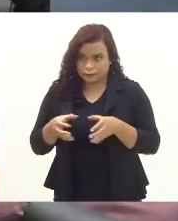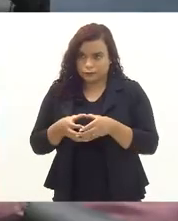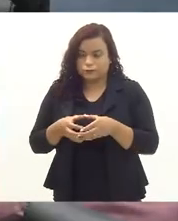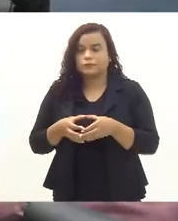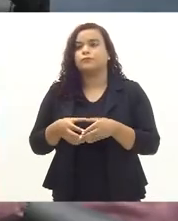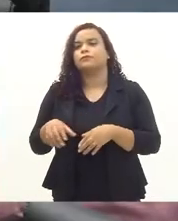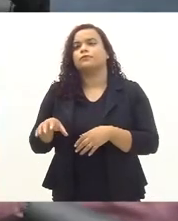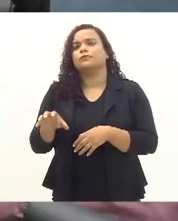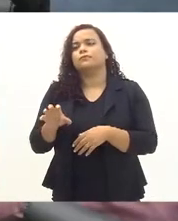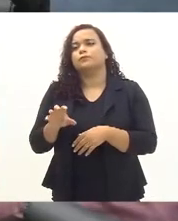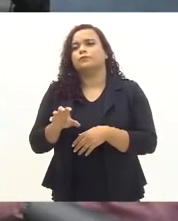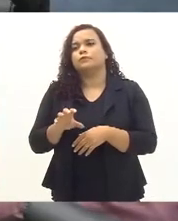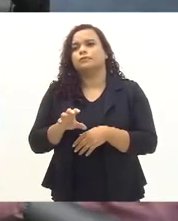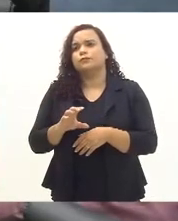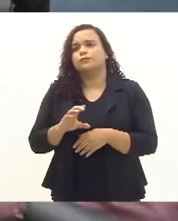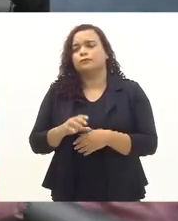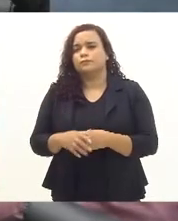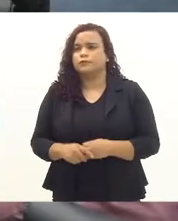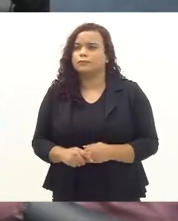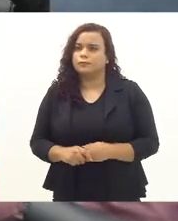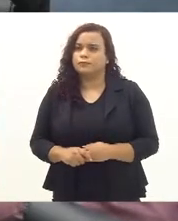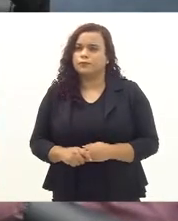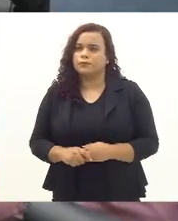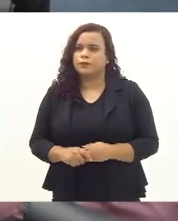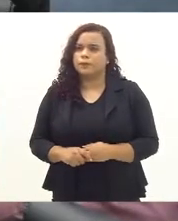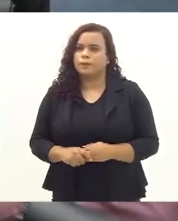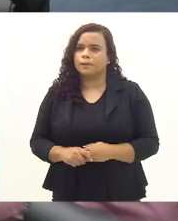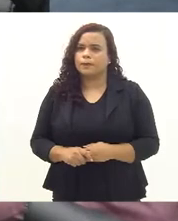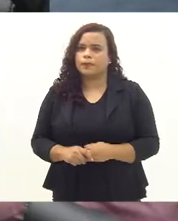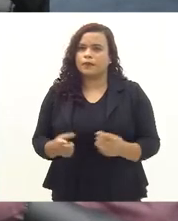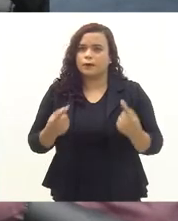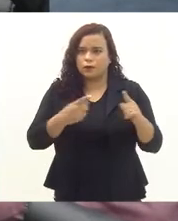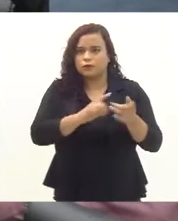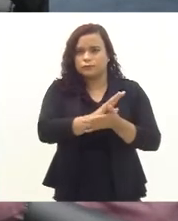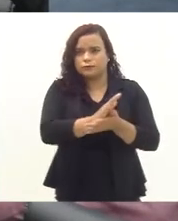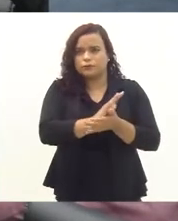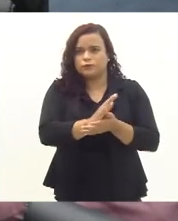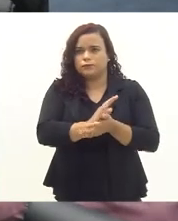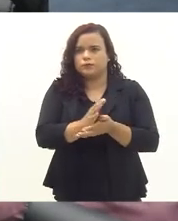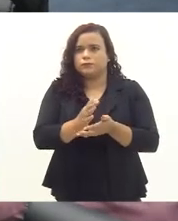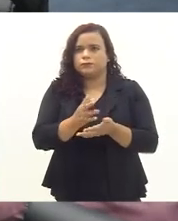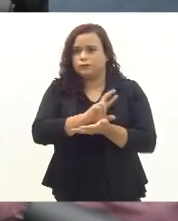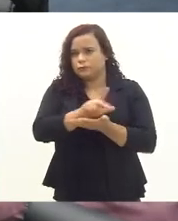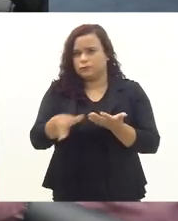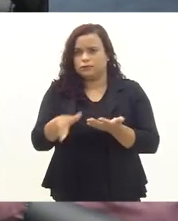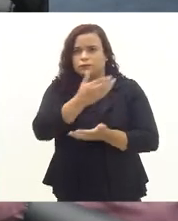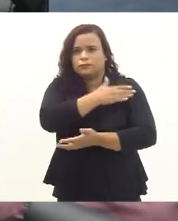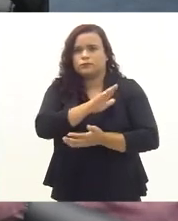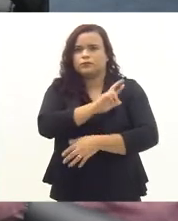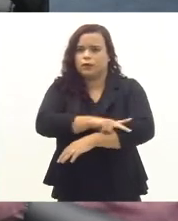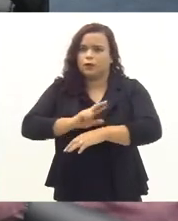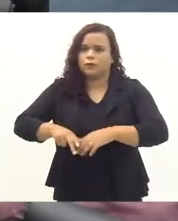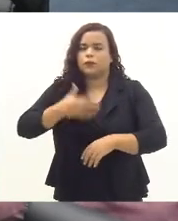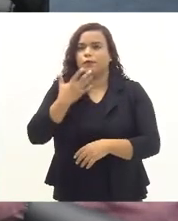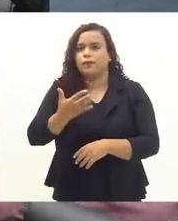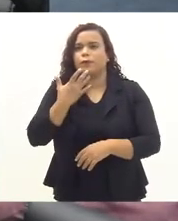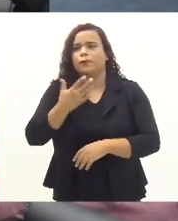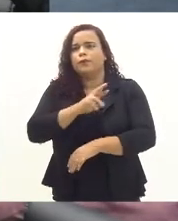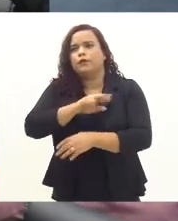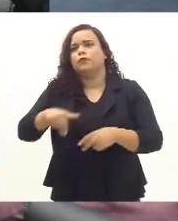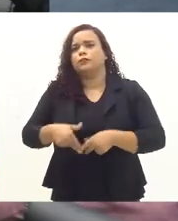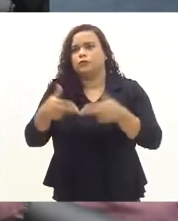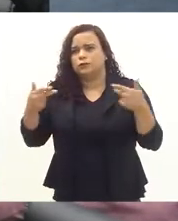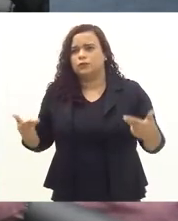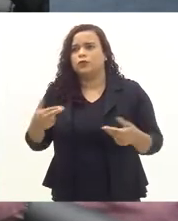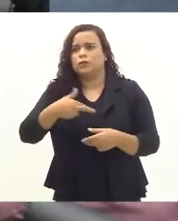o WhatsApp a comissão de combate à discriminação ou preconceito de raça cor etnia religião Nacional